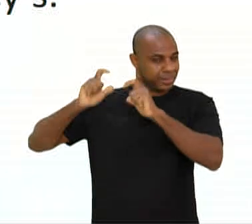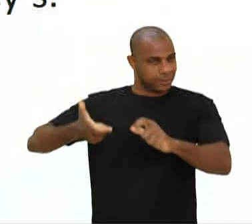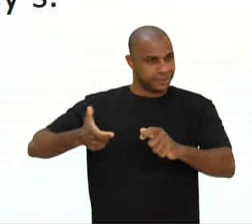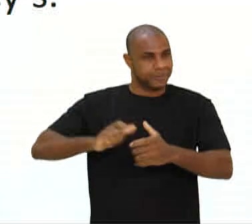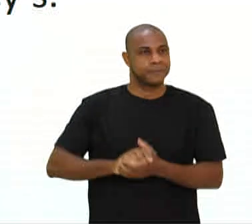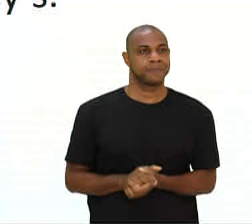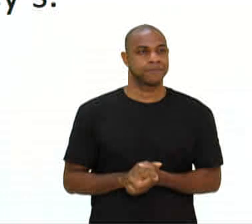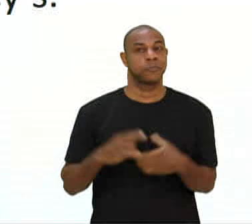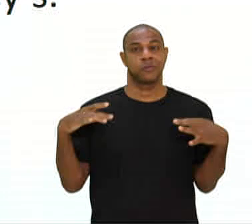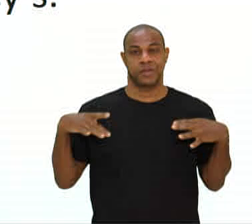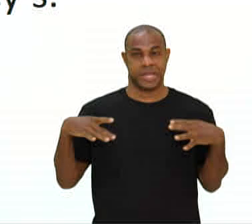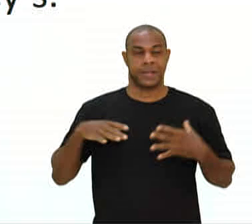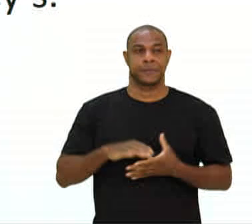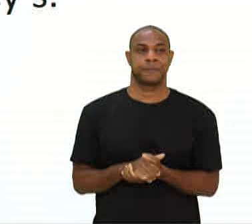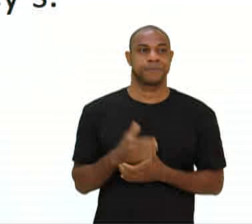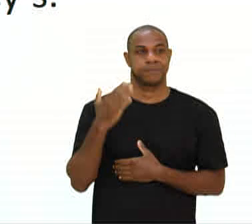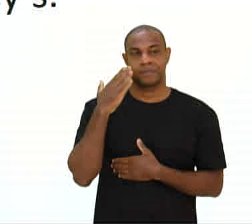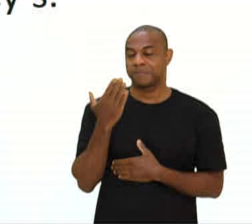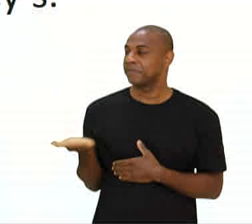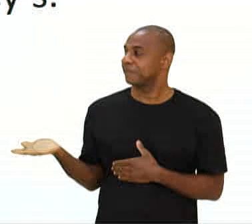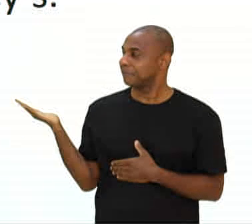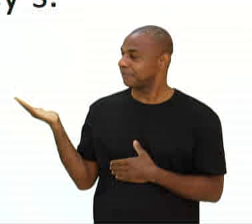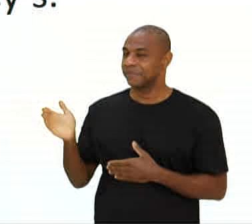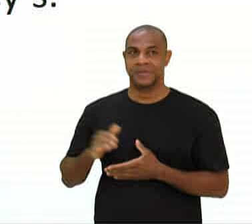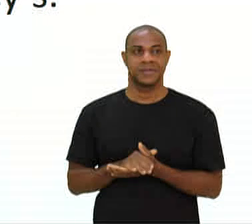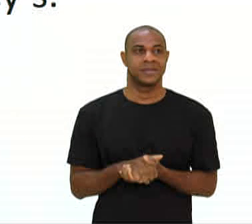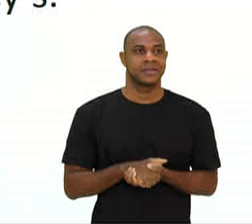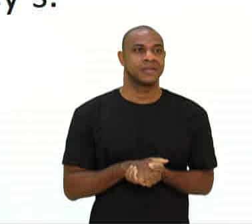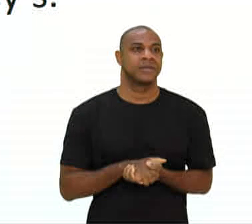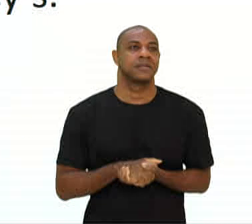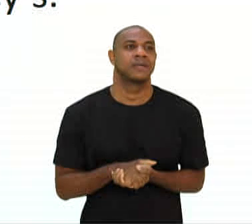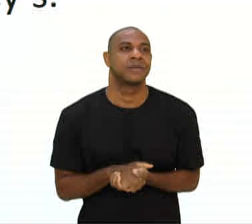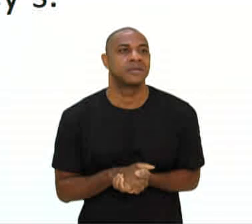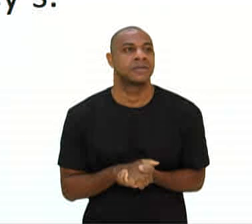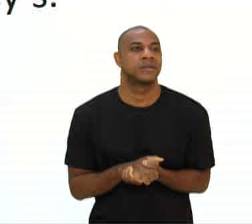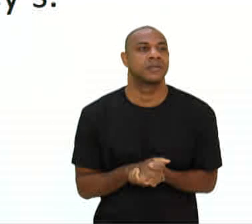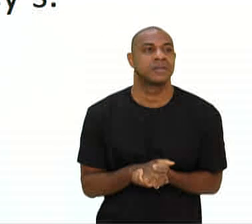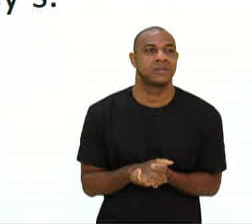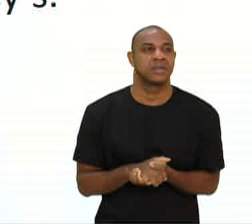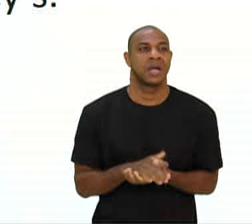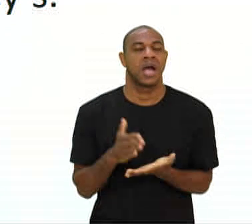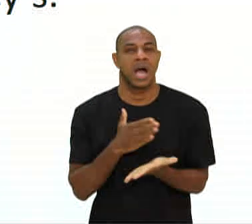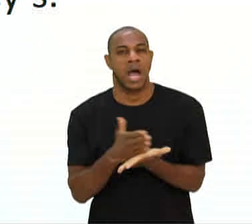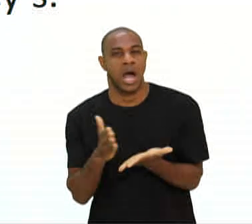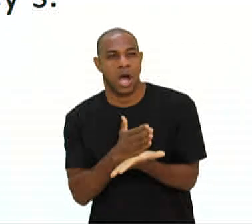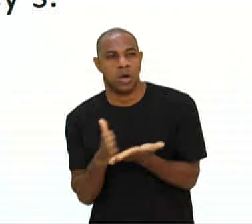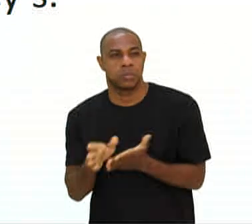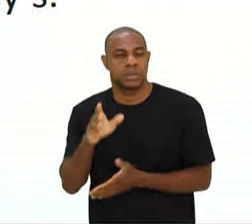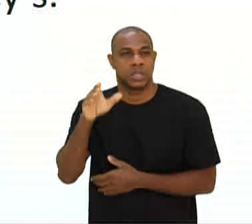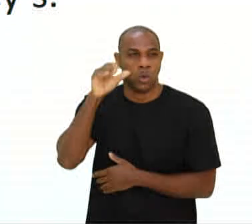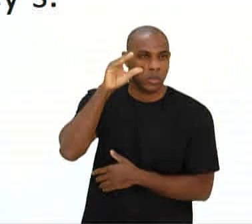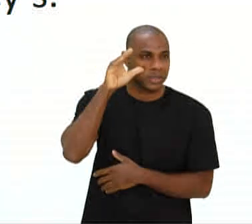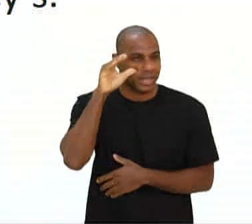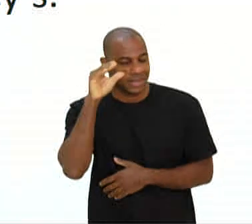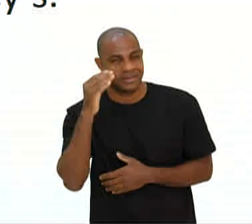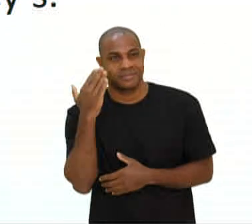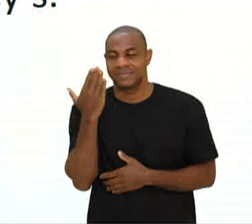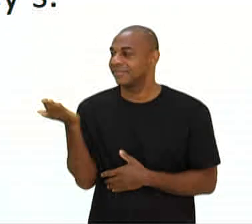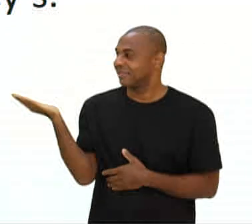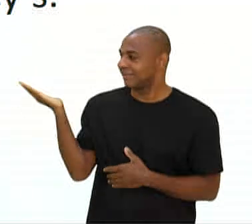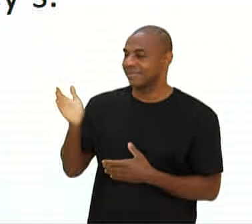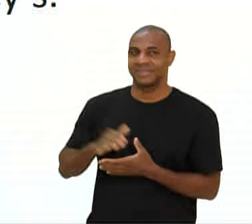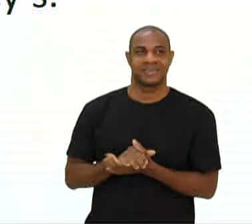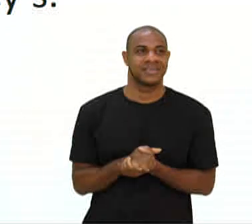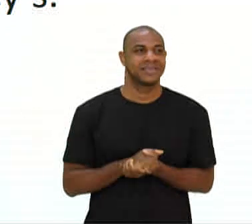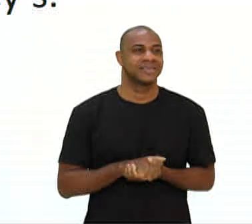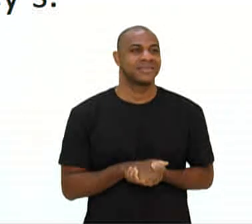ok? Curiosities about Thanksgiving Day. Então, algumas curiosidades sobre o Dia de Ação de Graças. The annual